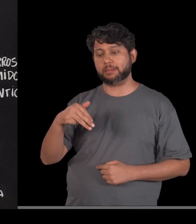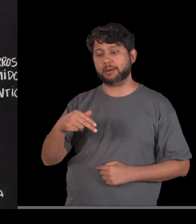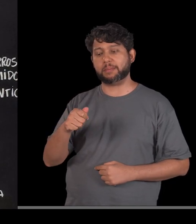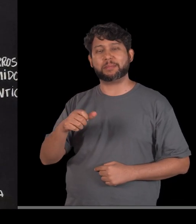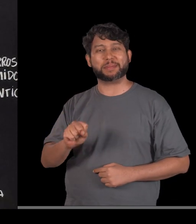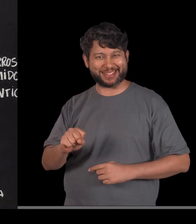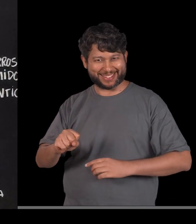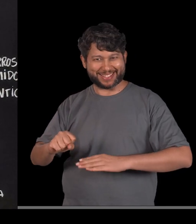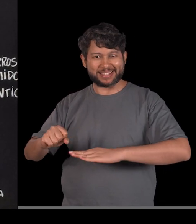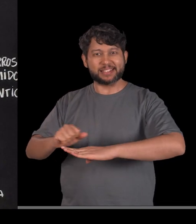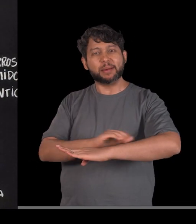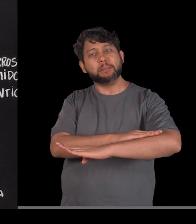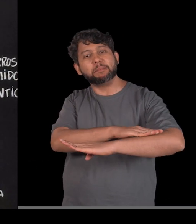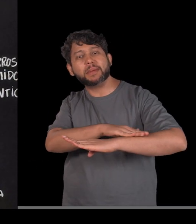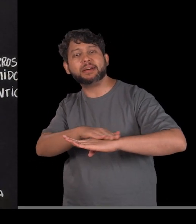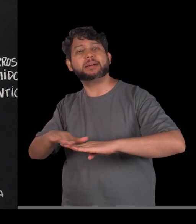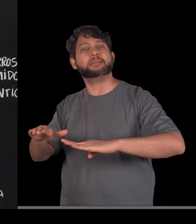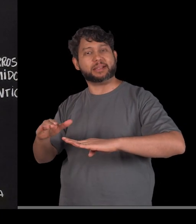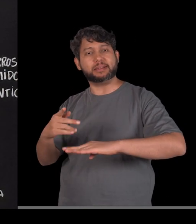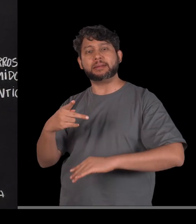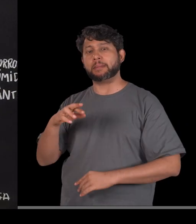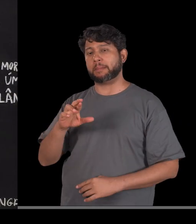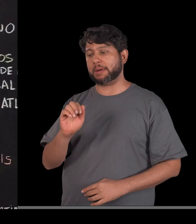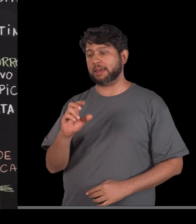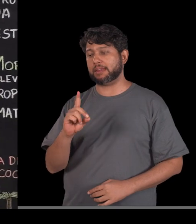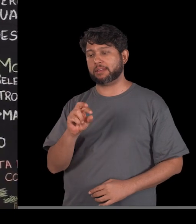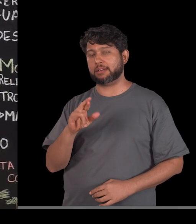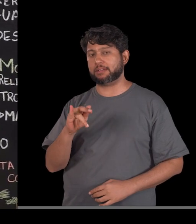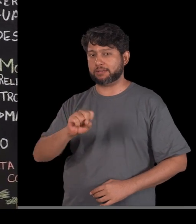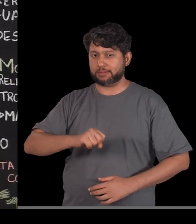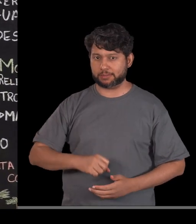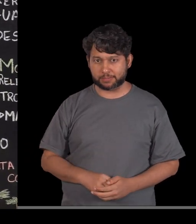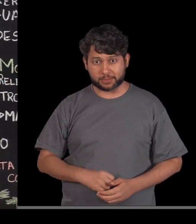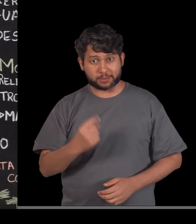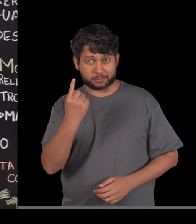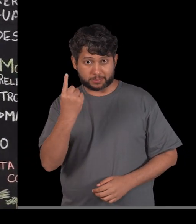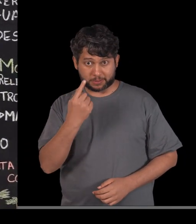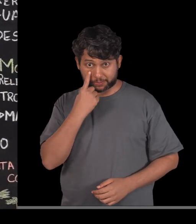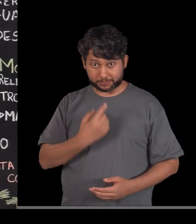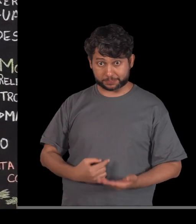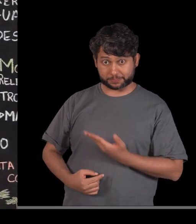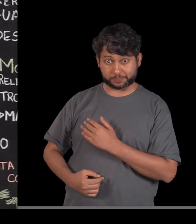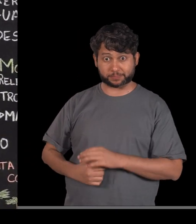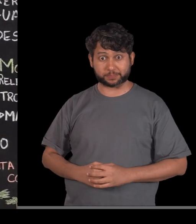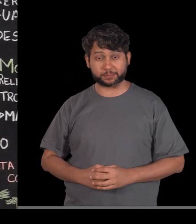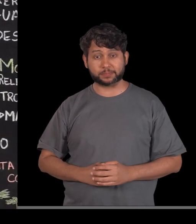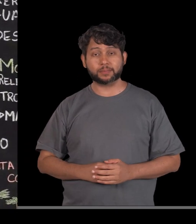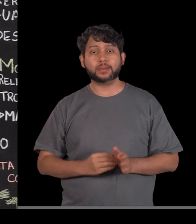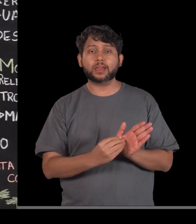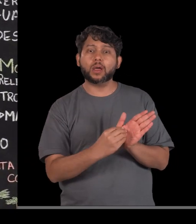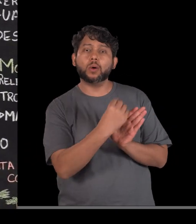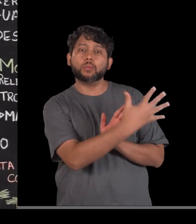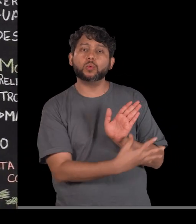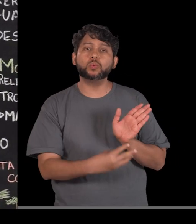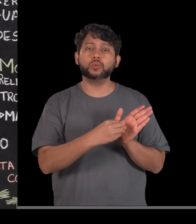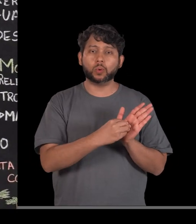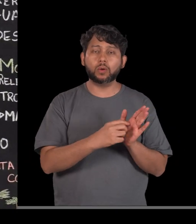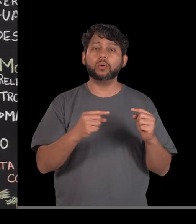pradarias. Tudo bem? Vamos um por um. No domínio amazônico, vai predominar uma